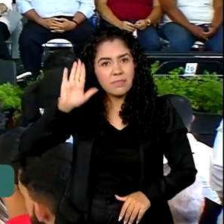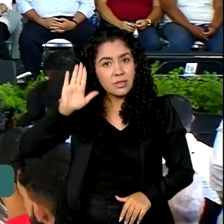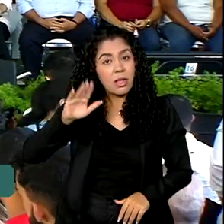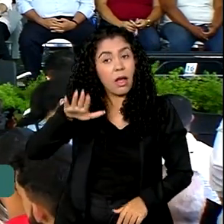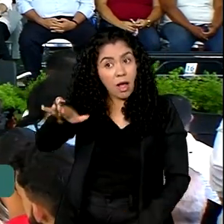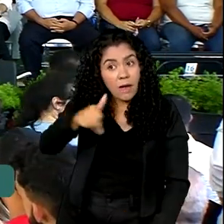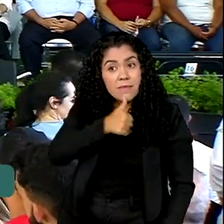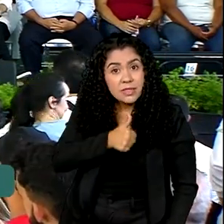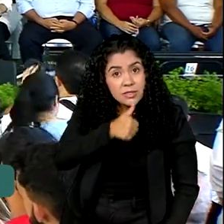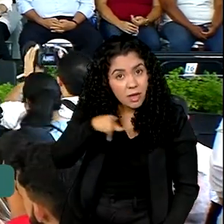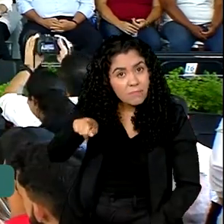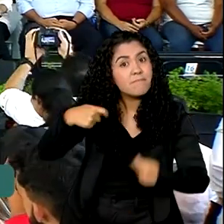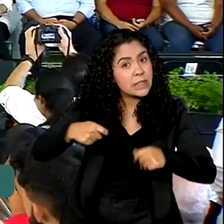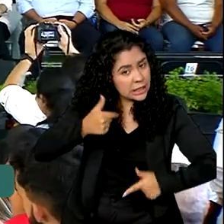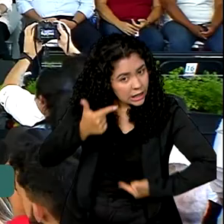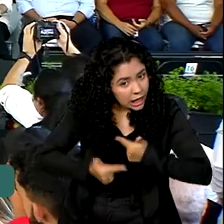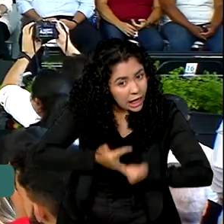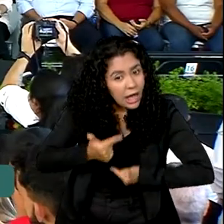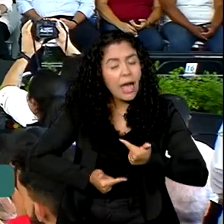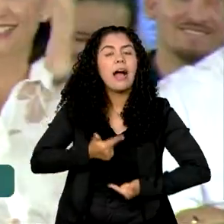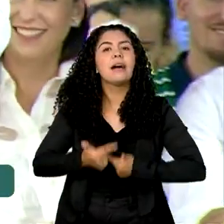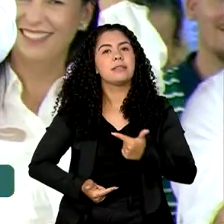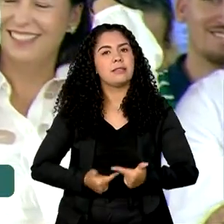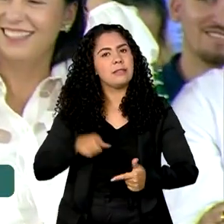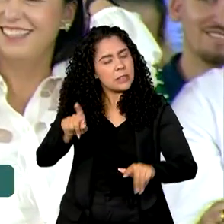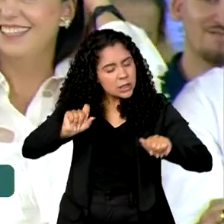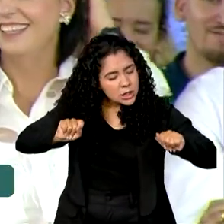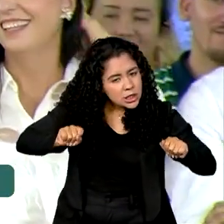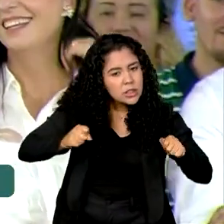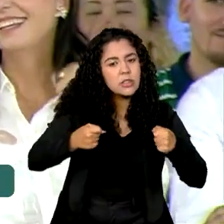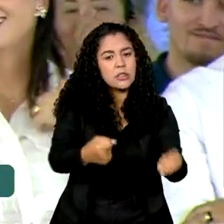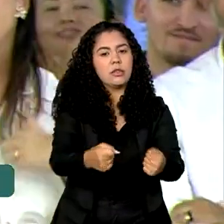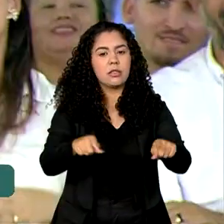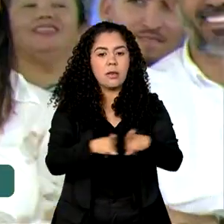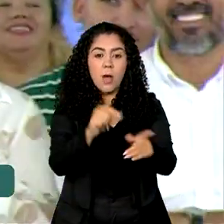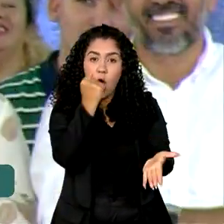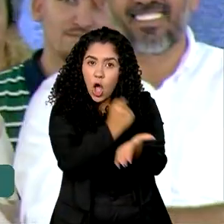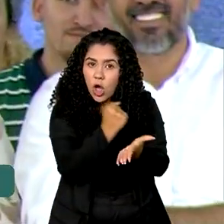trate de trabalhar. Você trate de contratar,